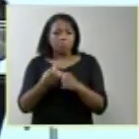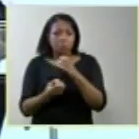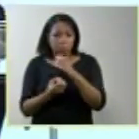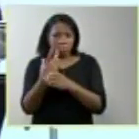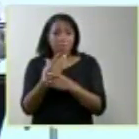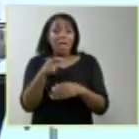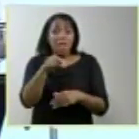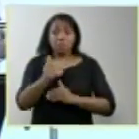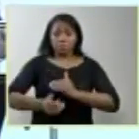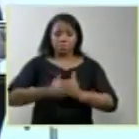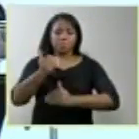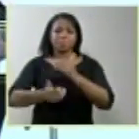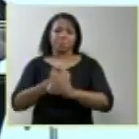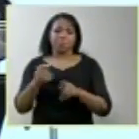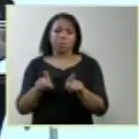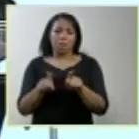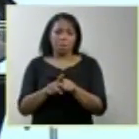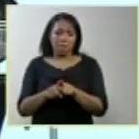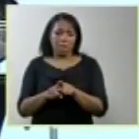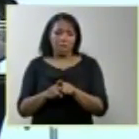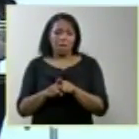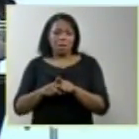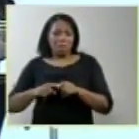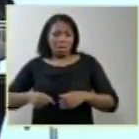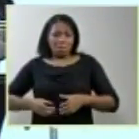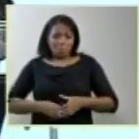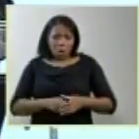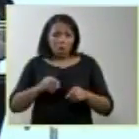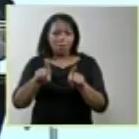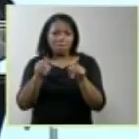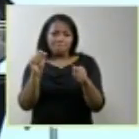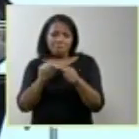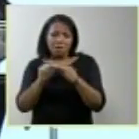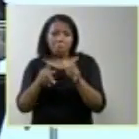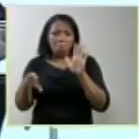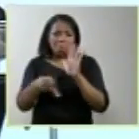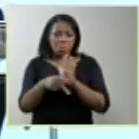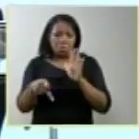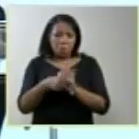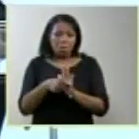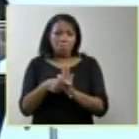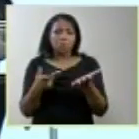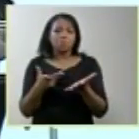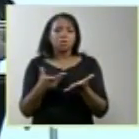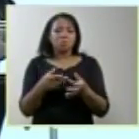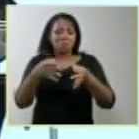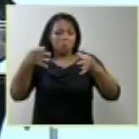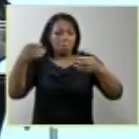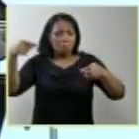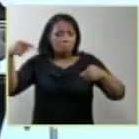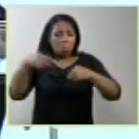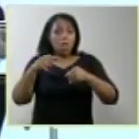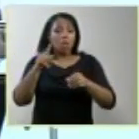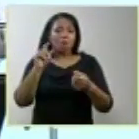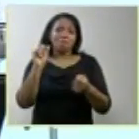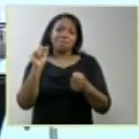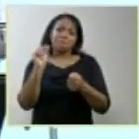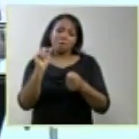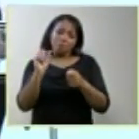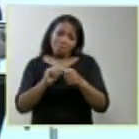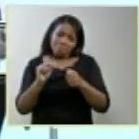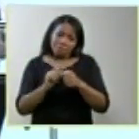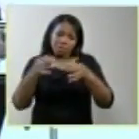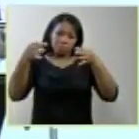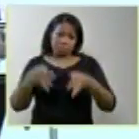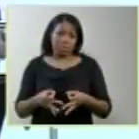esse processo embriológico programado pela natureza não ocorrer de maneira adequada e esse tubo não se fechar,